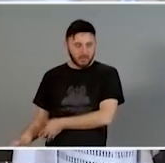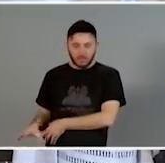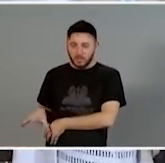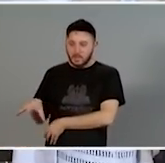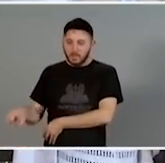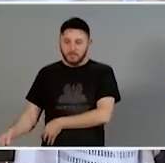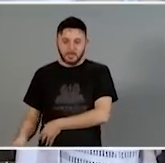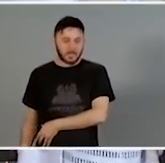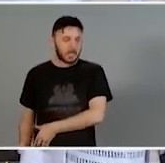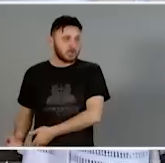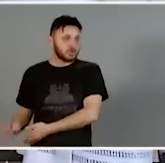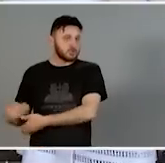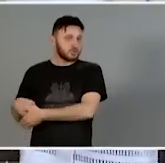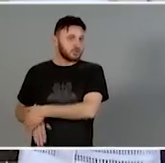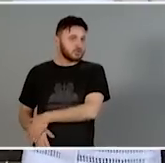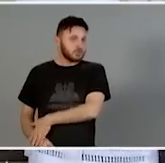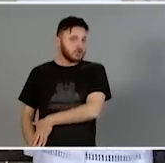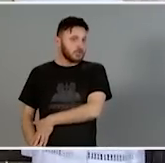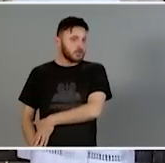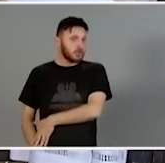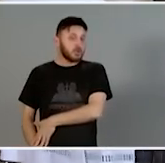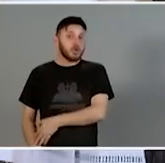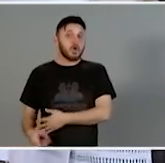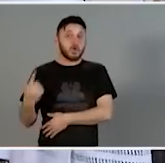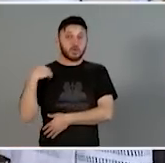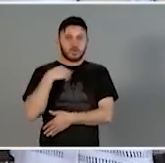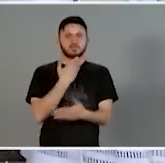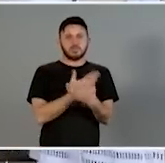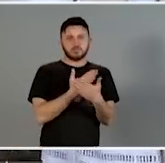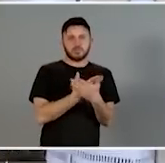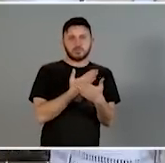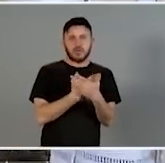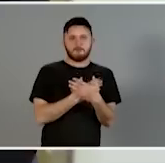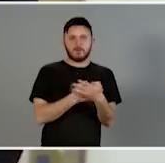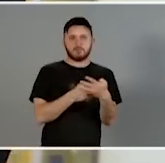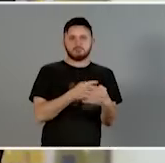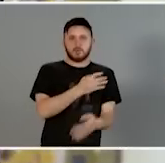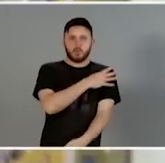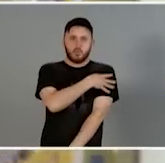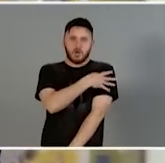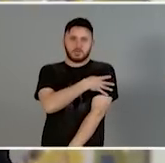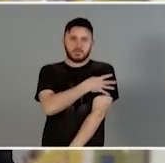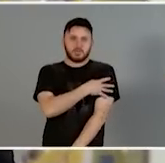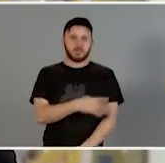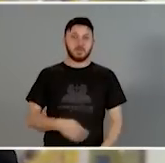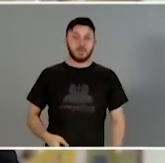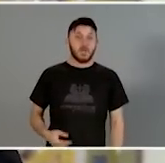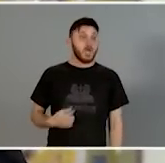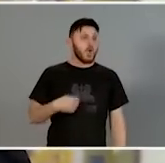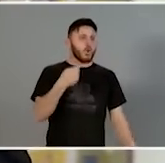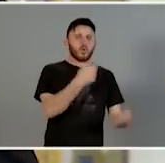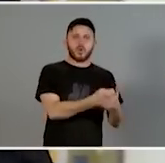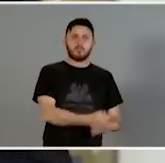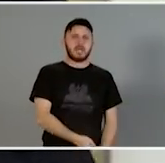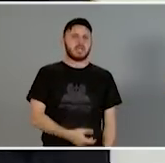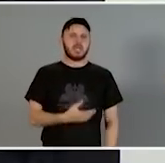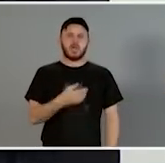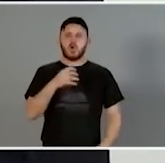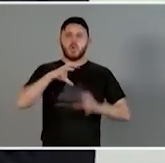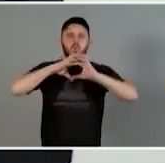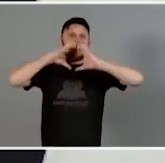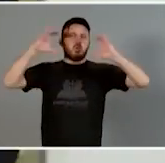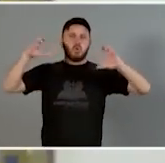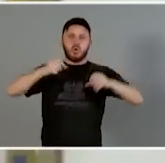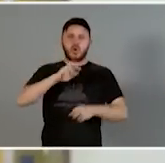da 1ª à 5ª série, todos juntos. 4ª série. E eu comprei tudo aquilo em sorvete. E levei e fiz a festa